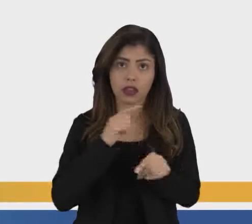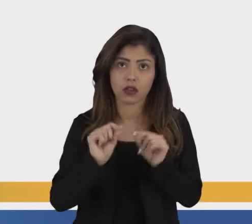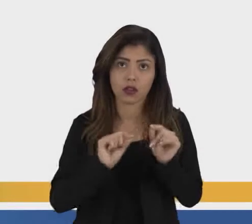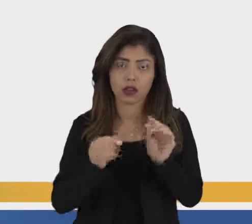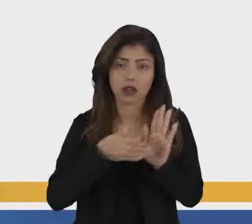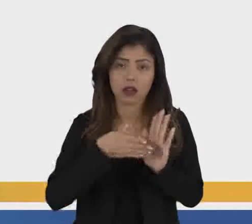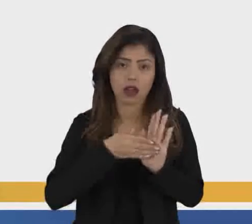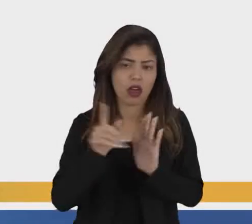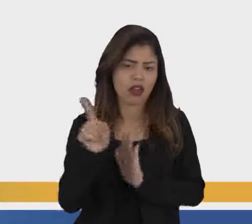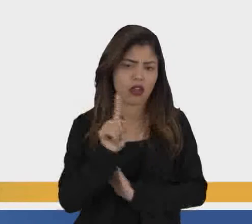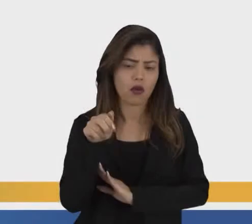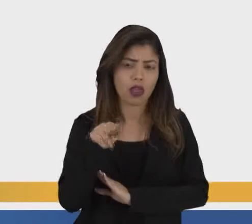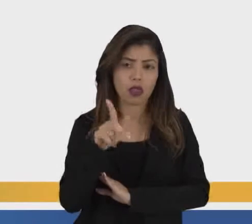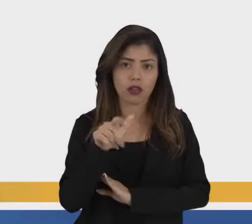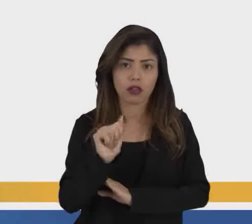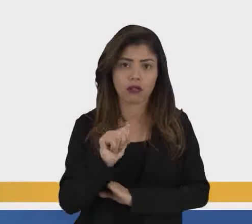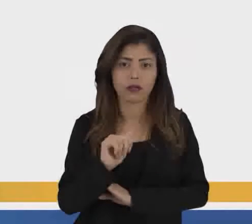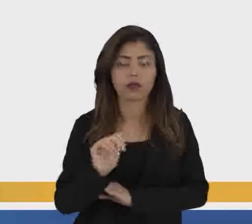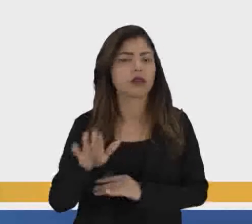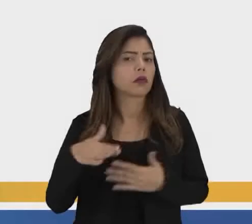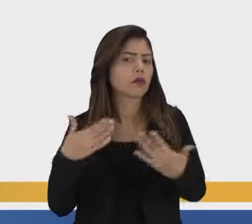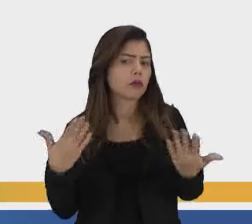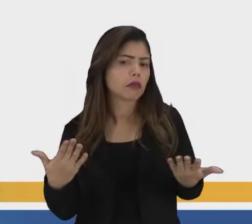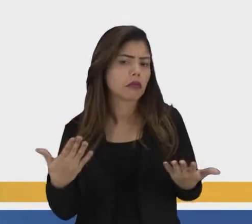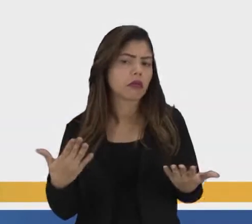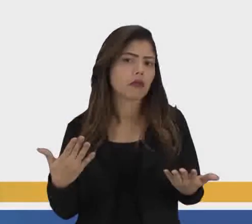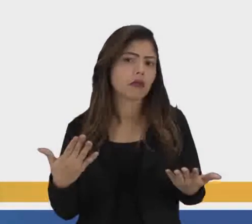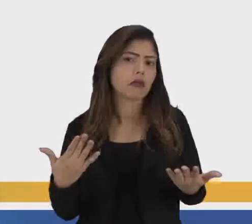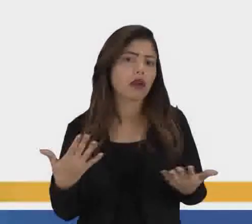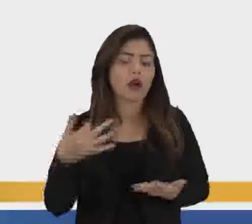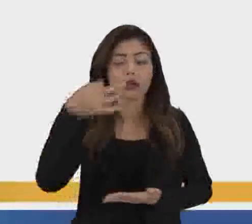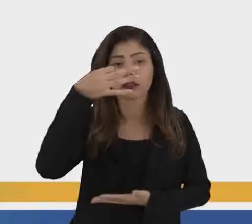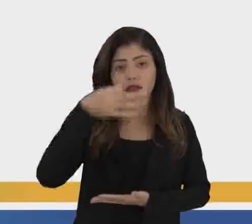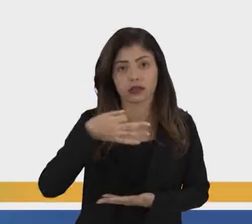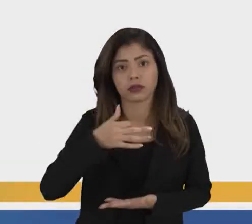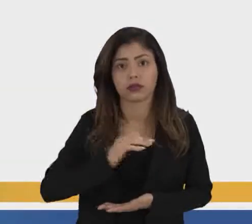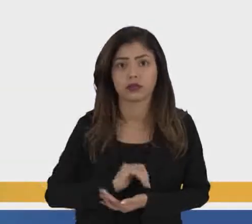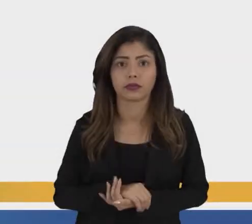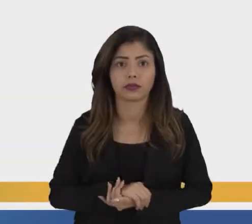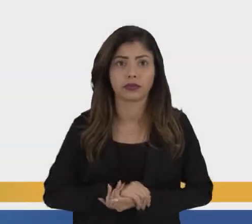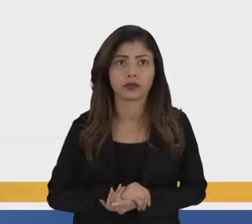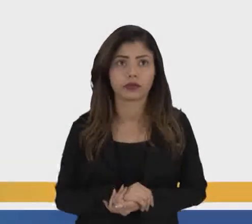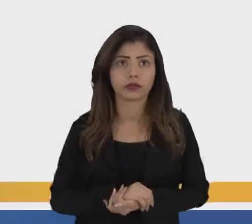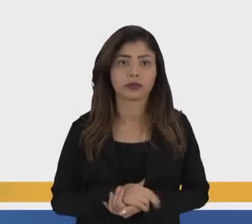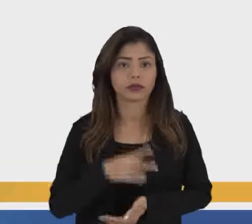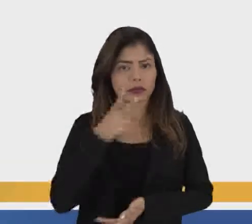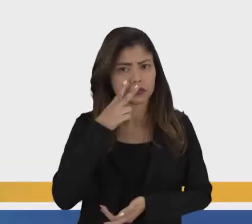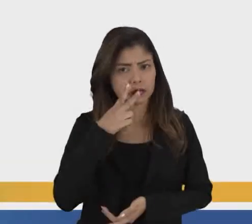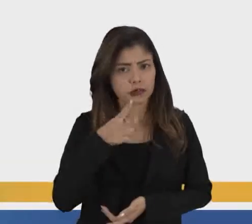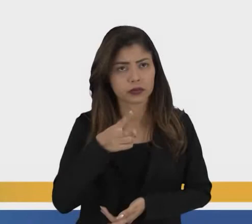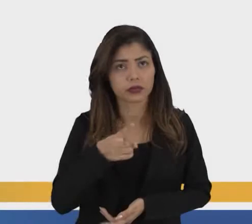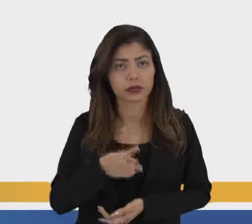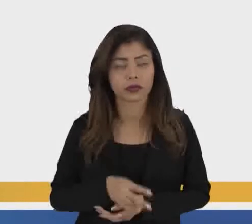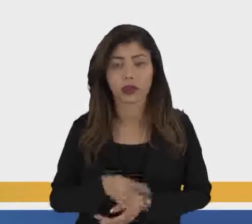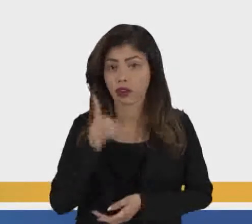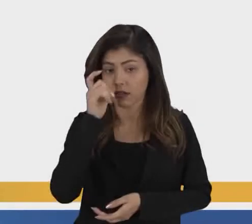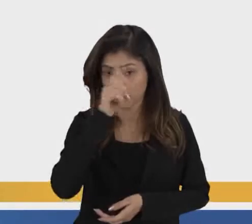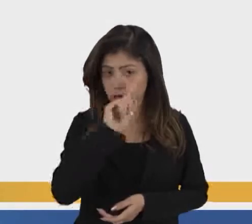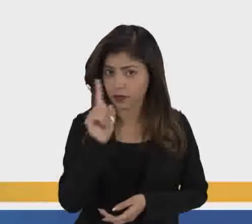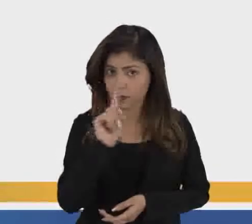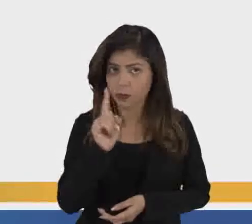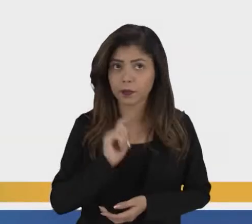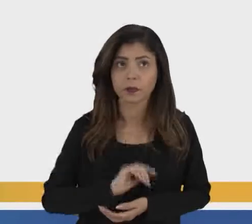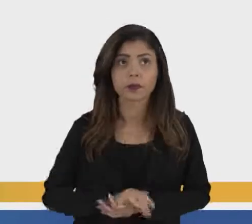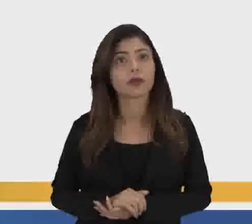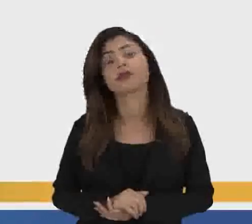soma das forças que atuam sobre ele não é nula. E aí, alunos? Qual seria a alternativa correta? Vamos